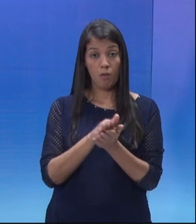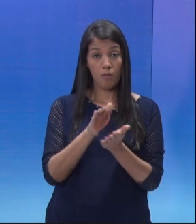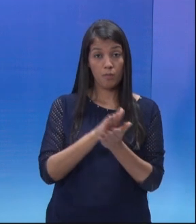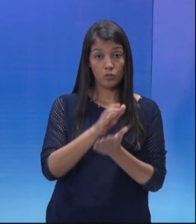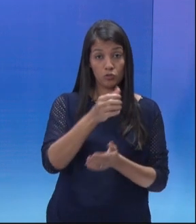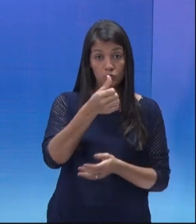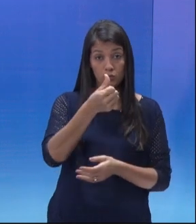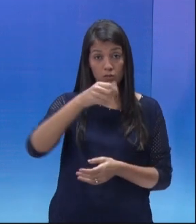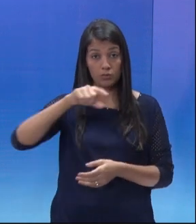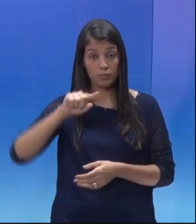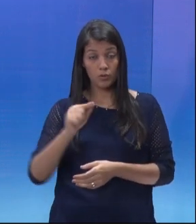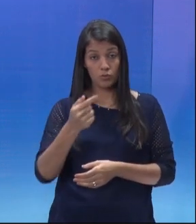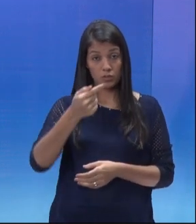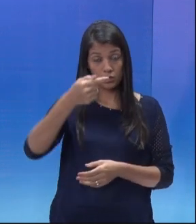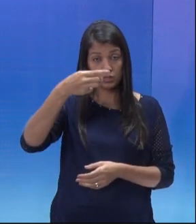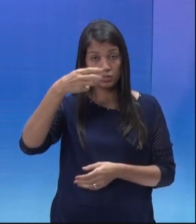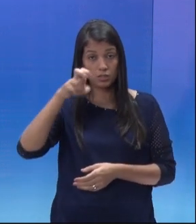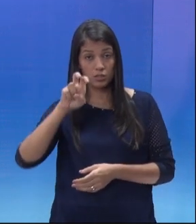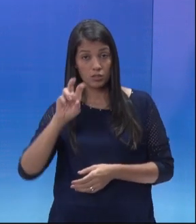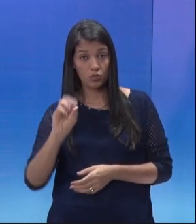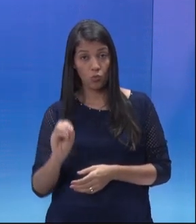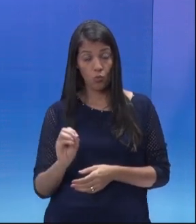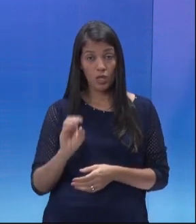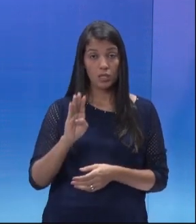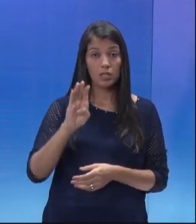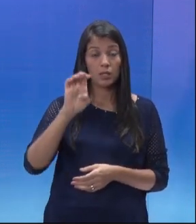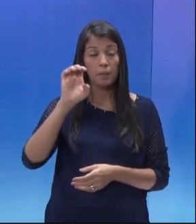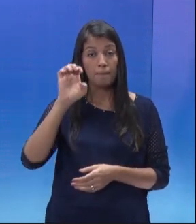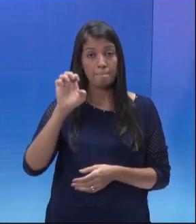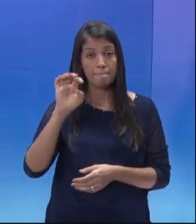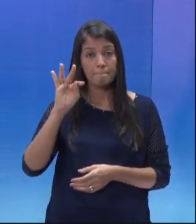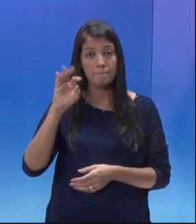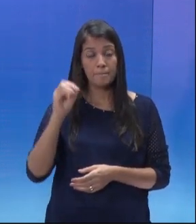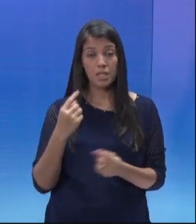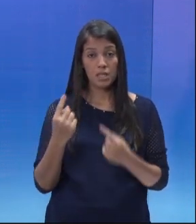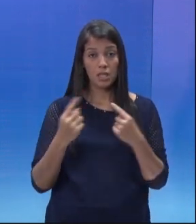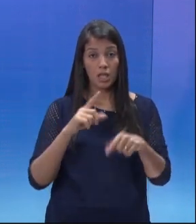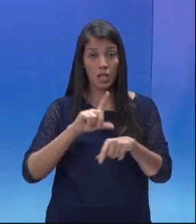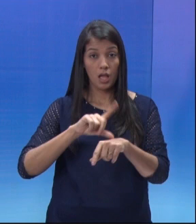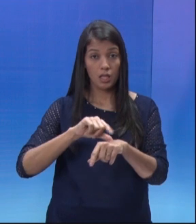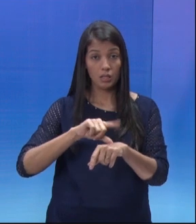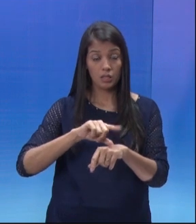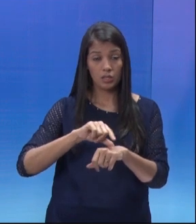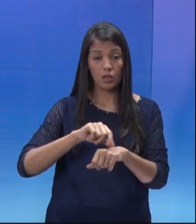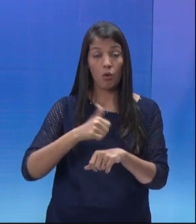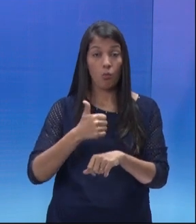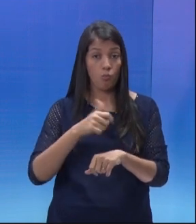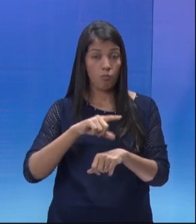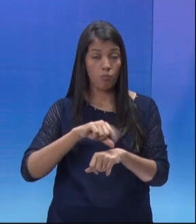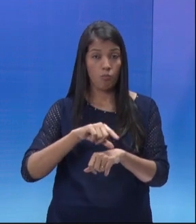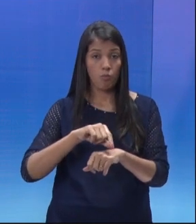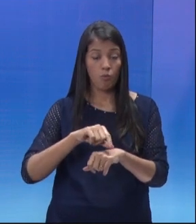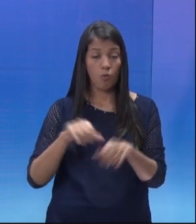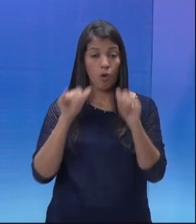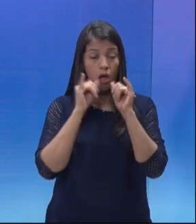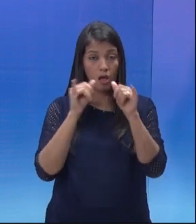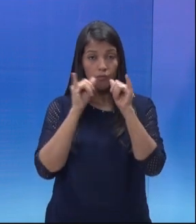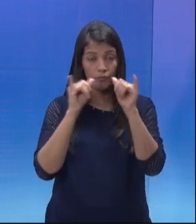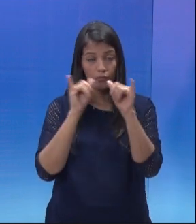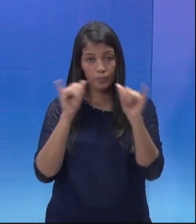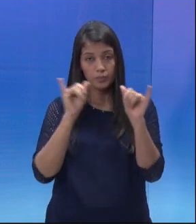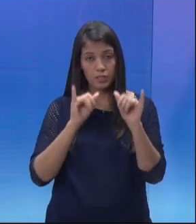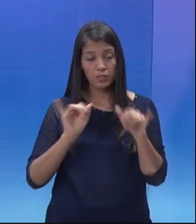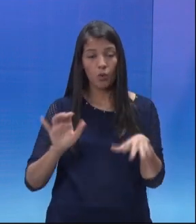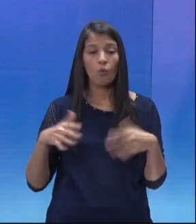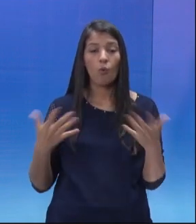6.750 betas por hora. Ok, então vamos ver quais são os dados que nós conseguimos retirar dessa questão. Primeiro,